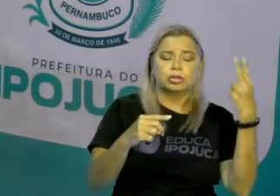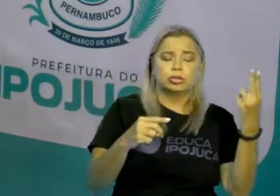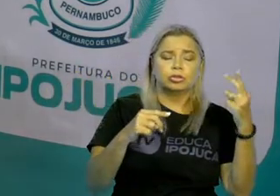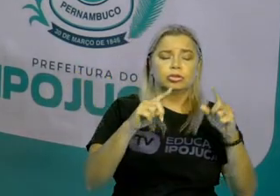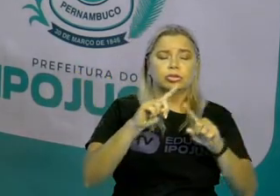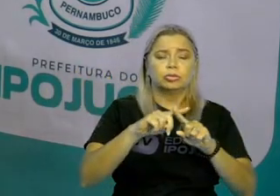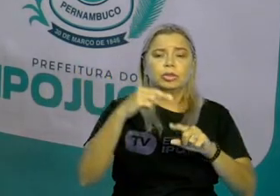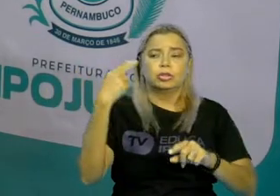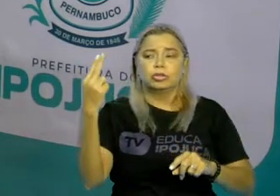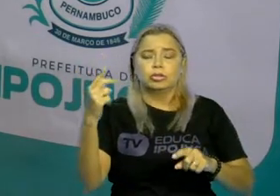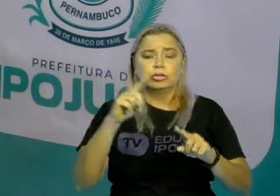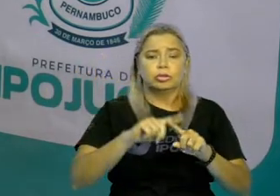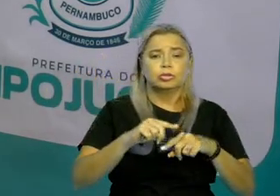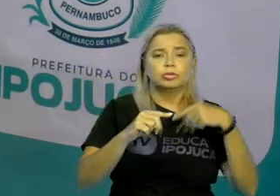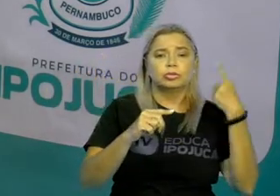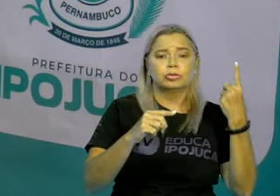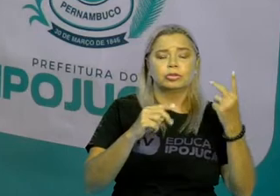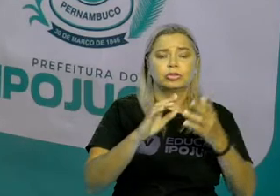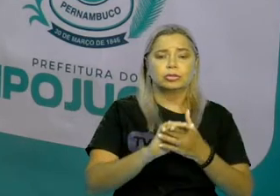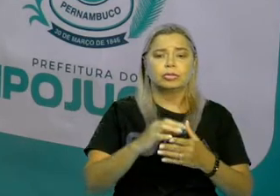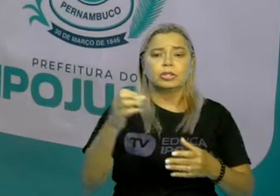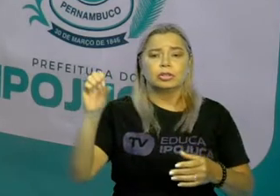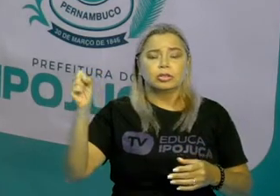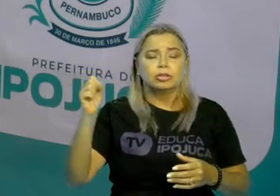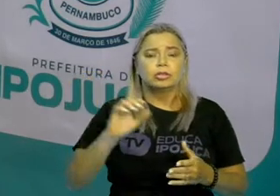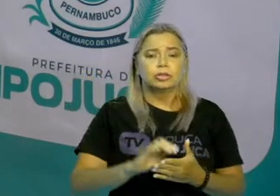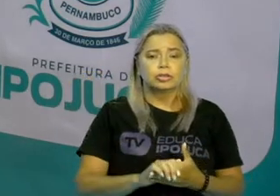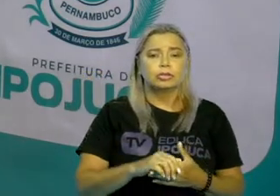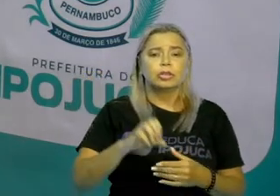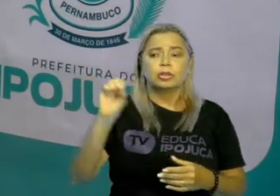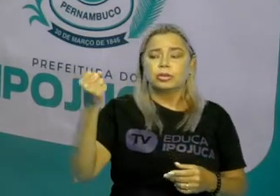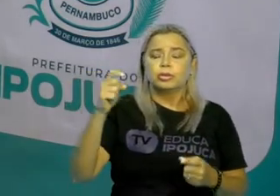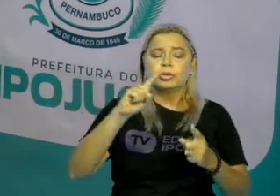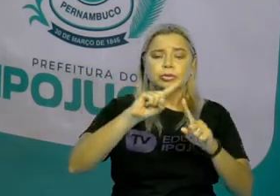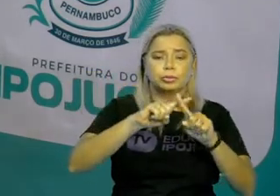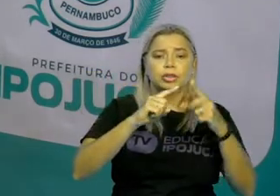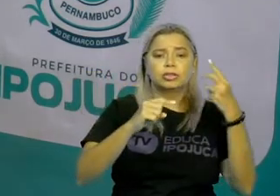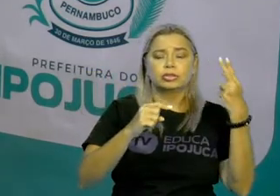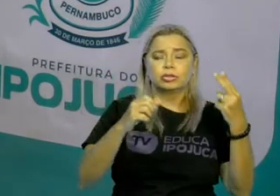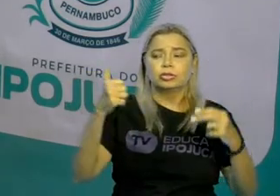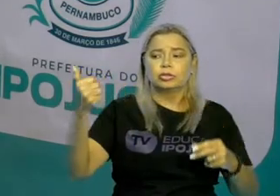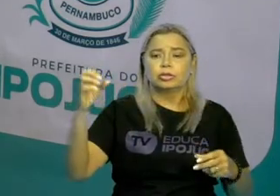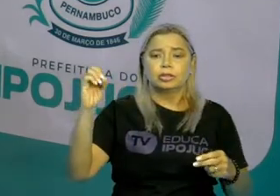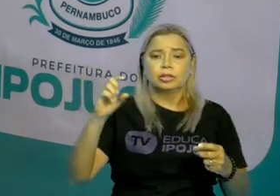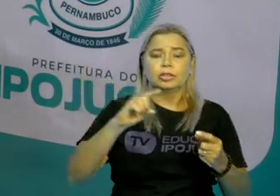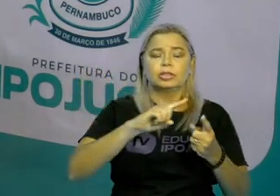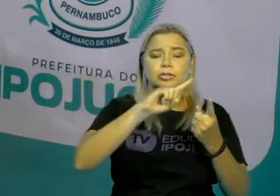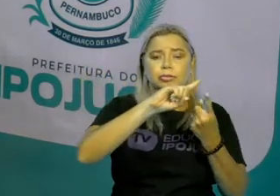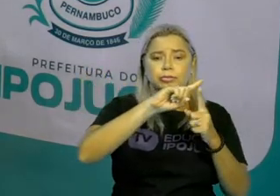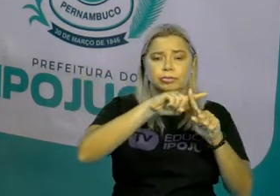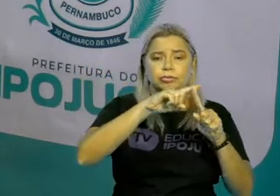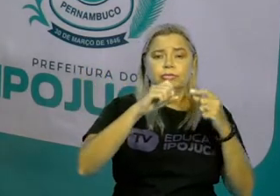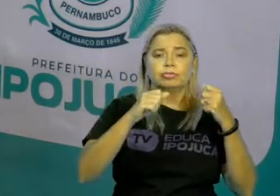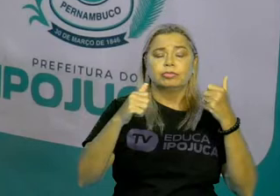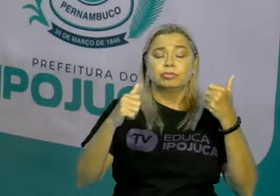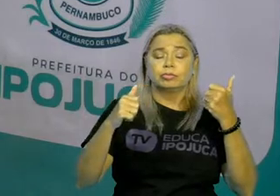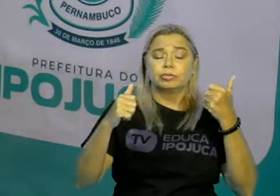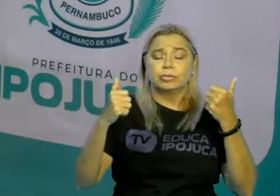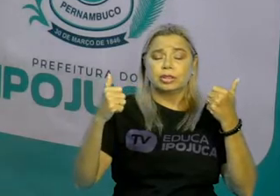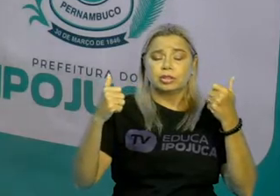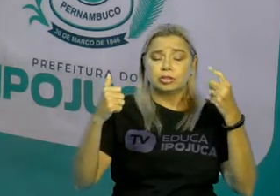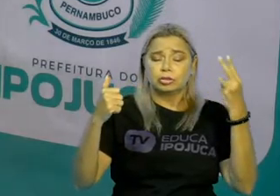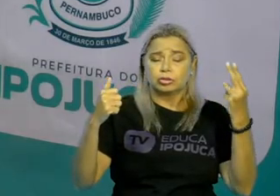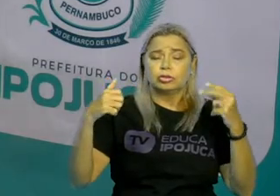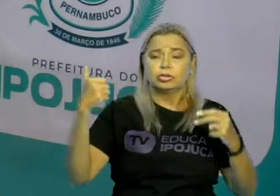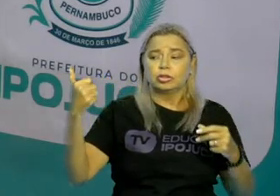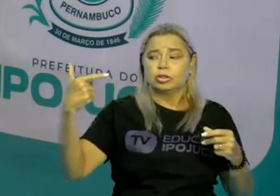com mais 2, 6. 6 com mais 2, 8. 8 com mais 2, 10. 10 com mais 2, 12. 12